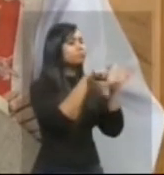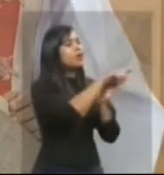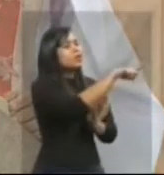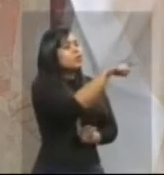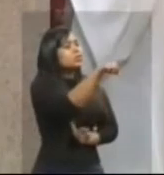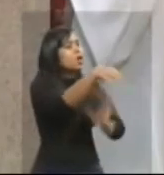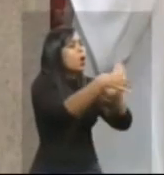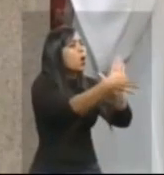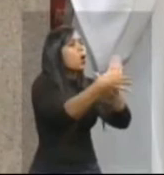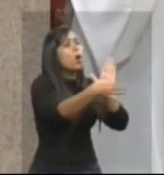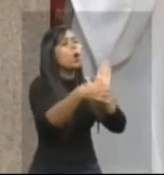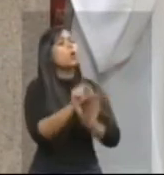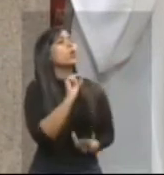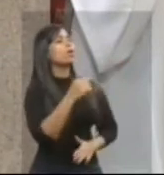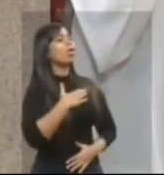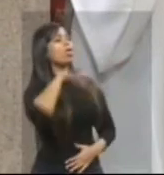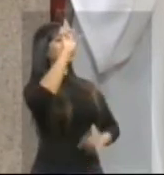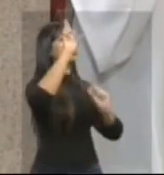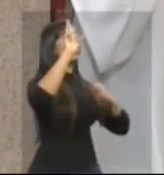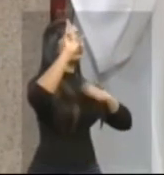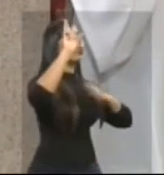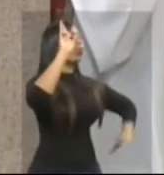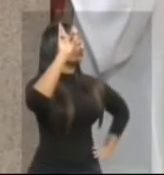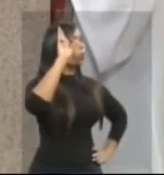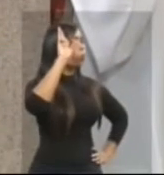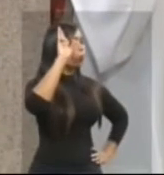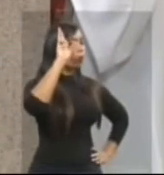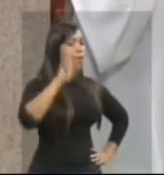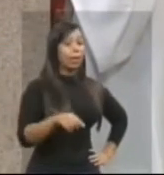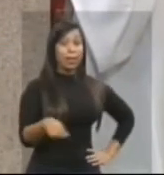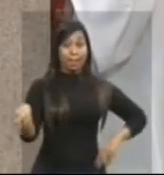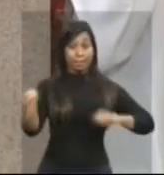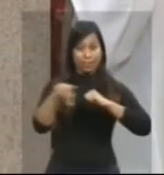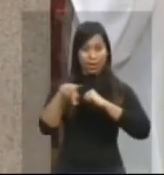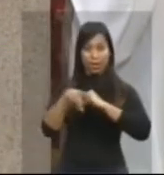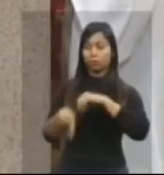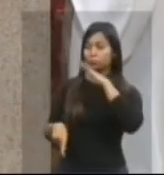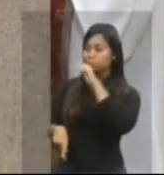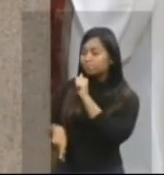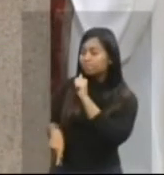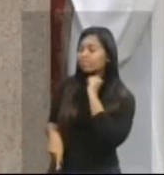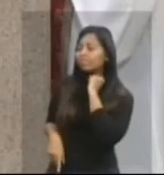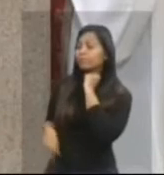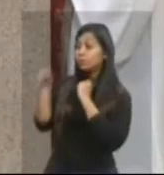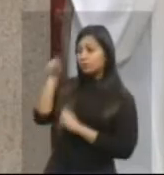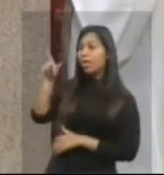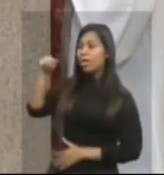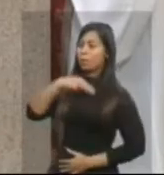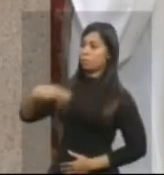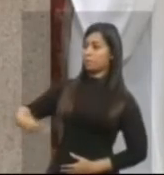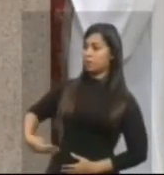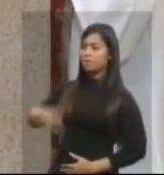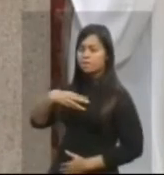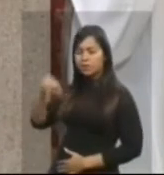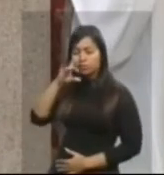perguntou: e vós quem dizeis que eu sou? Simão Pedro respondeu: tu és o